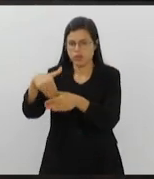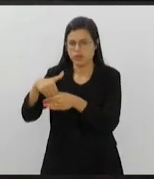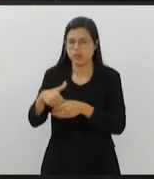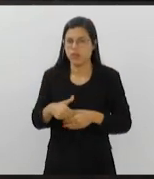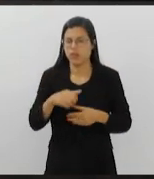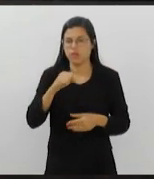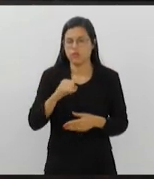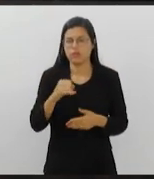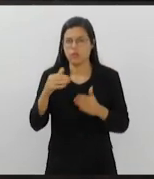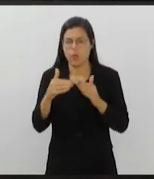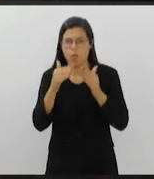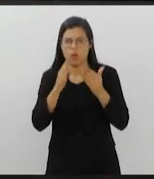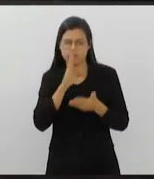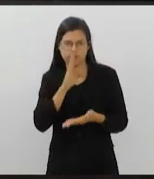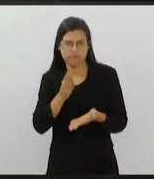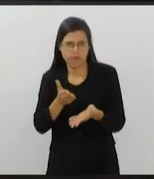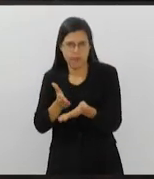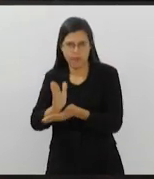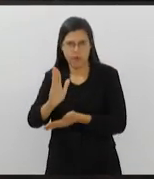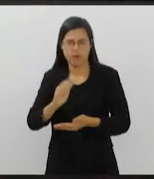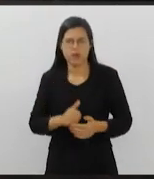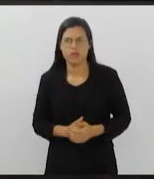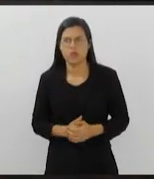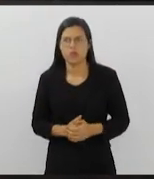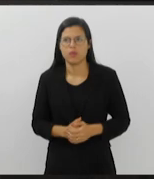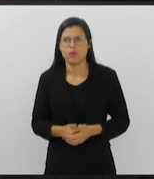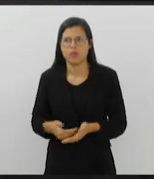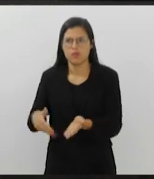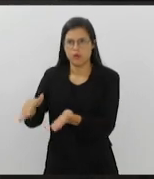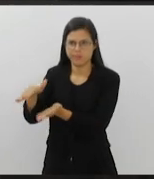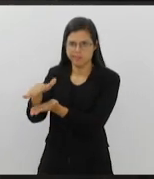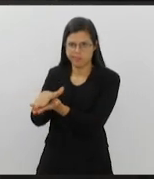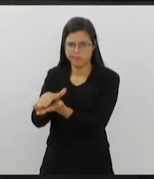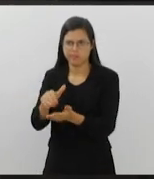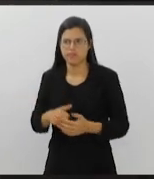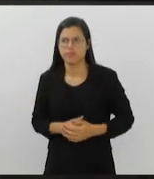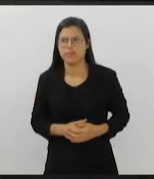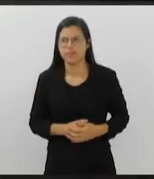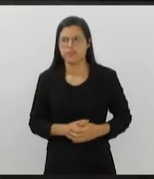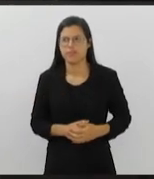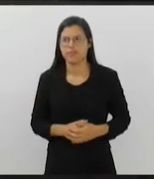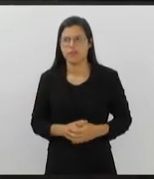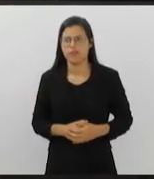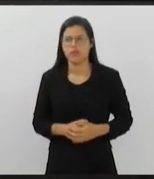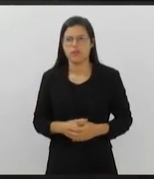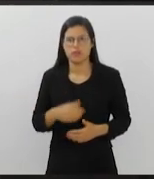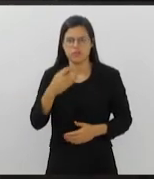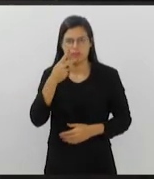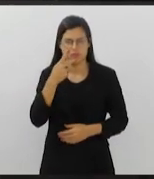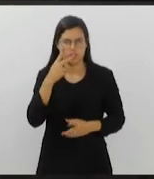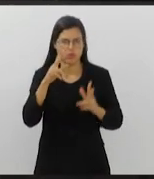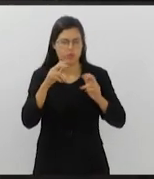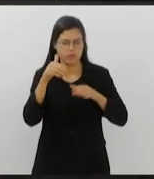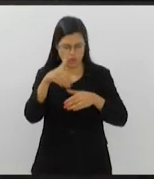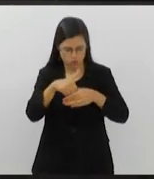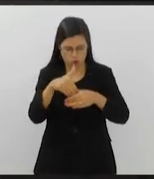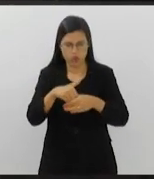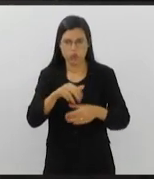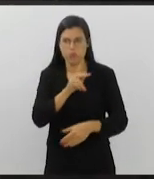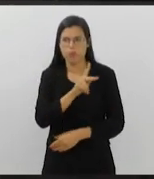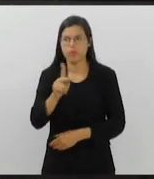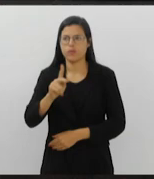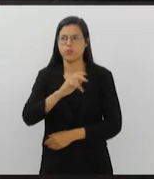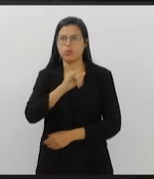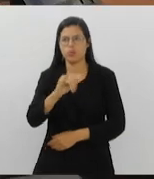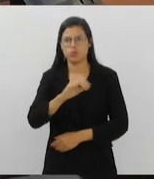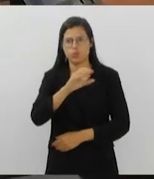que aprovam, permaneçam como estão. Aprovado, vai à promulgação. Declaração de voto. Professor Josemar, por favor,